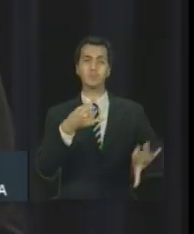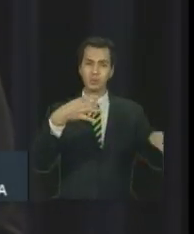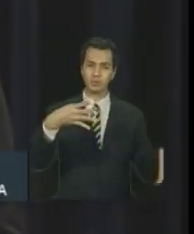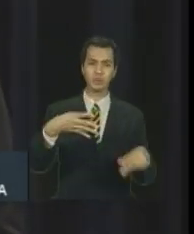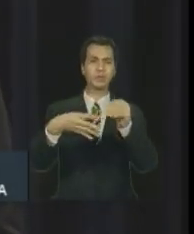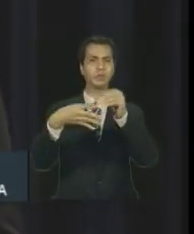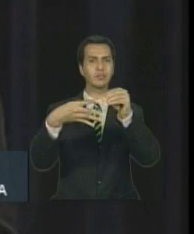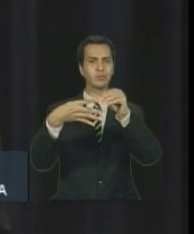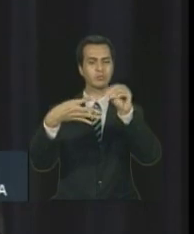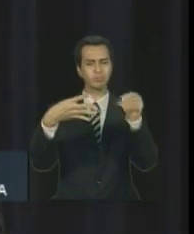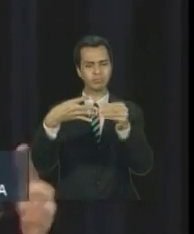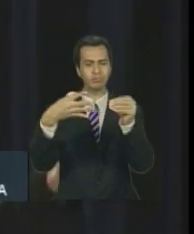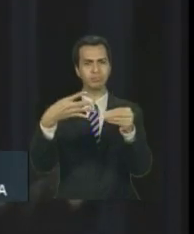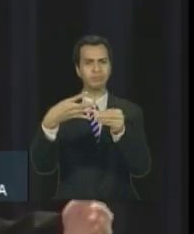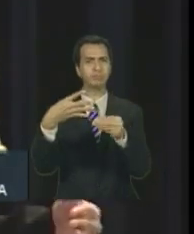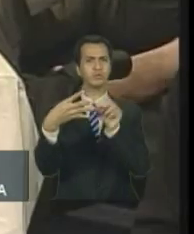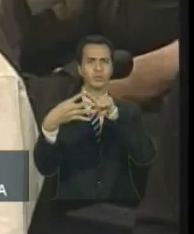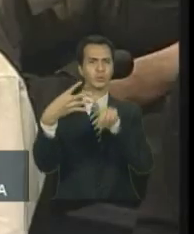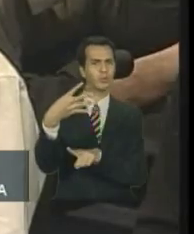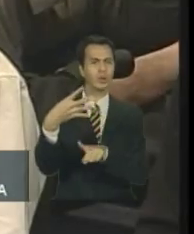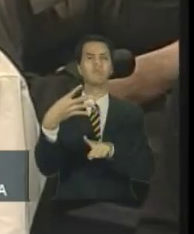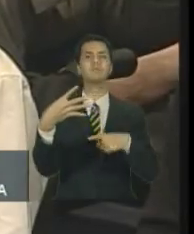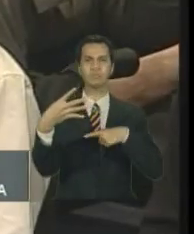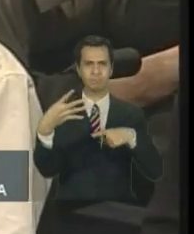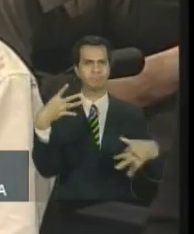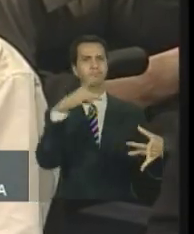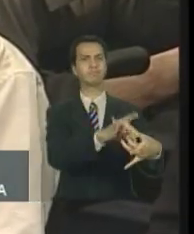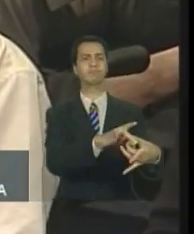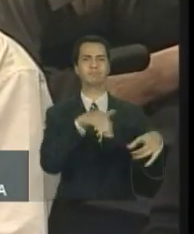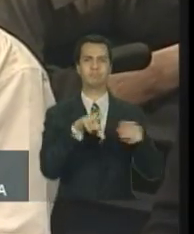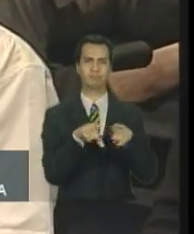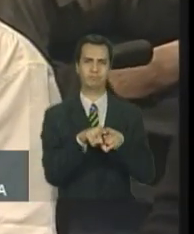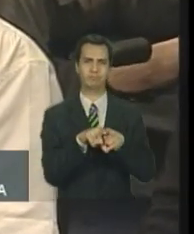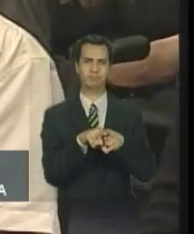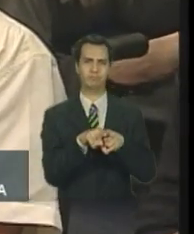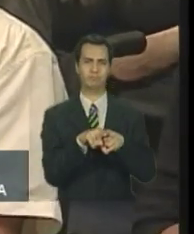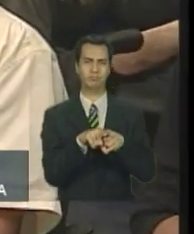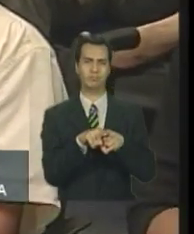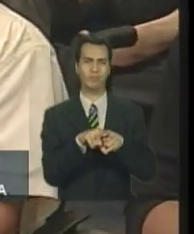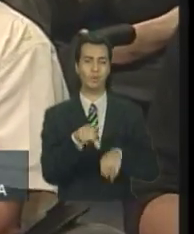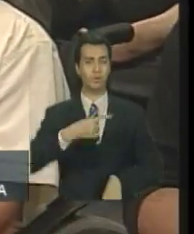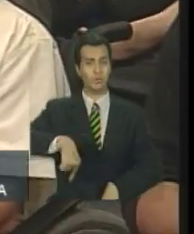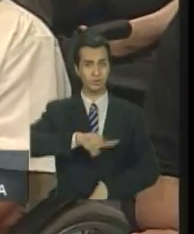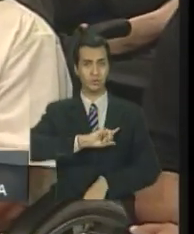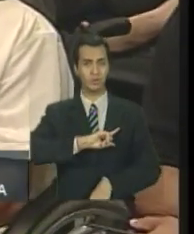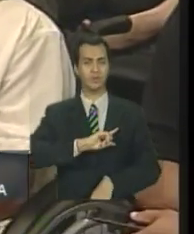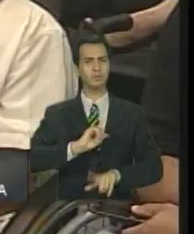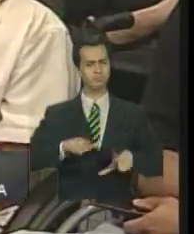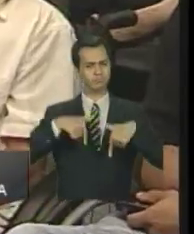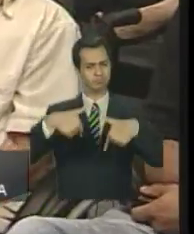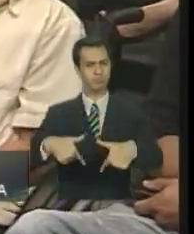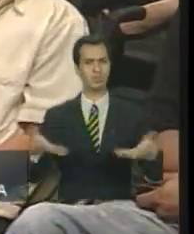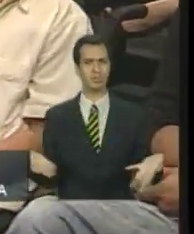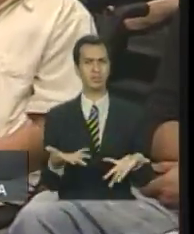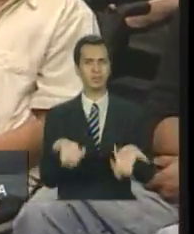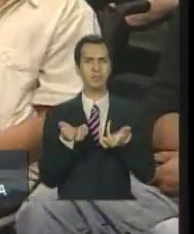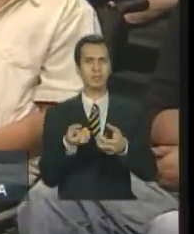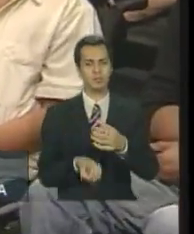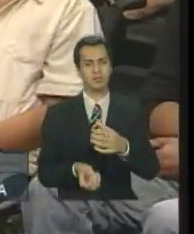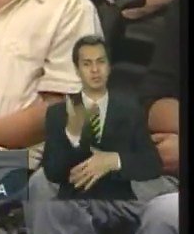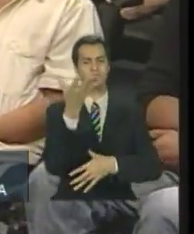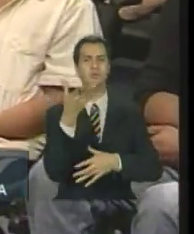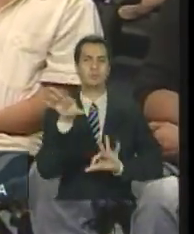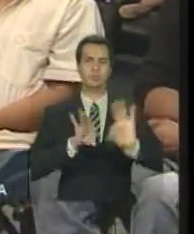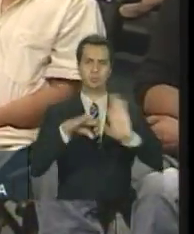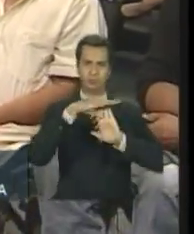eixos. Ao nos dedicarmos à implantação do programa, que no